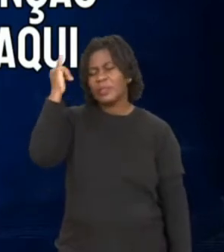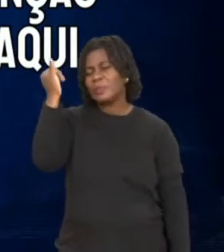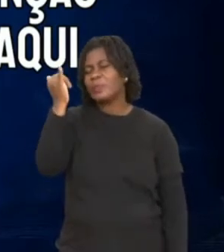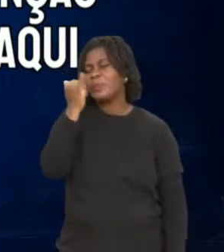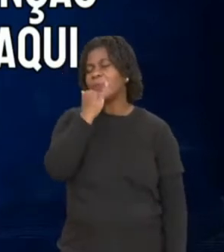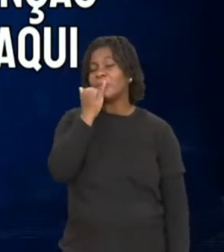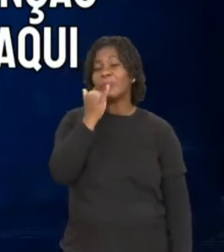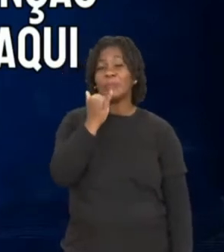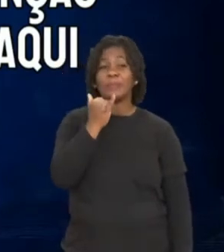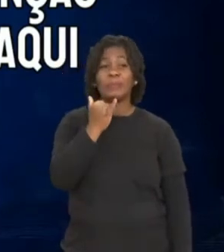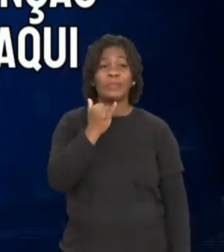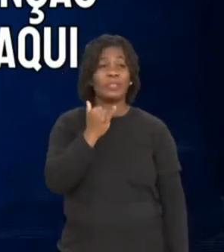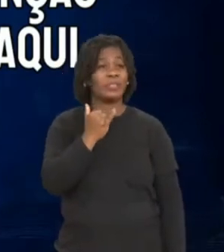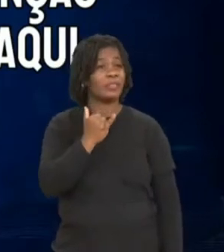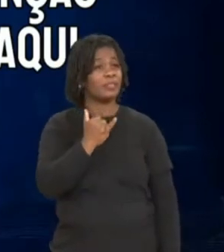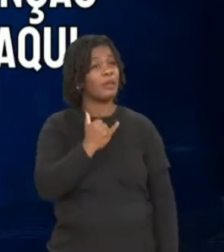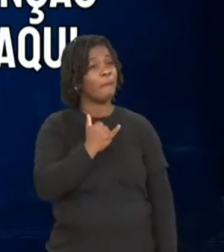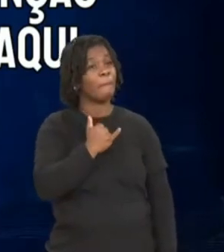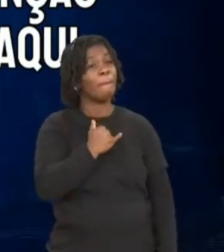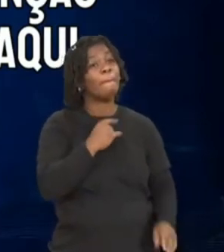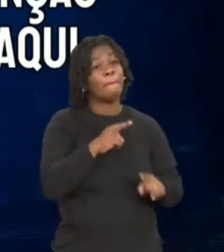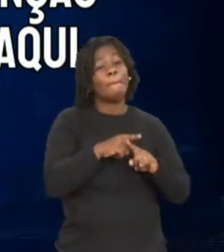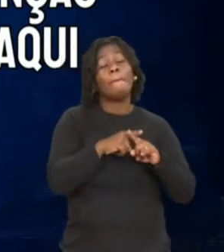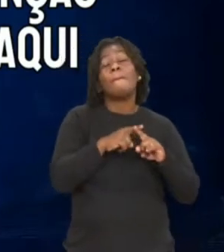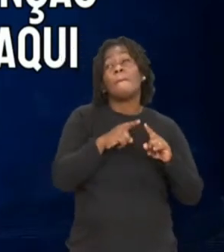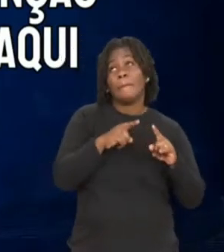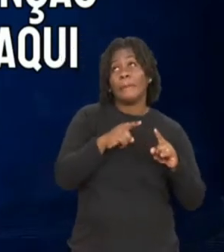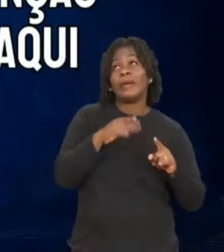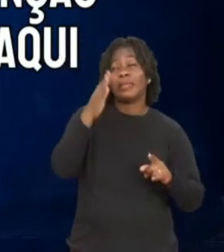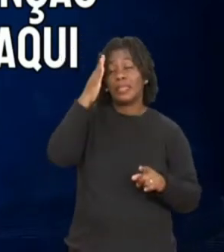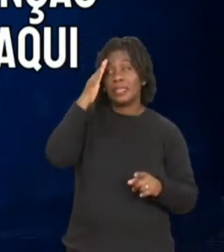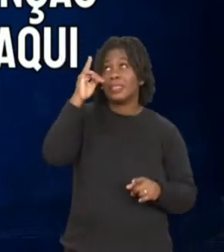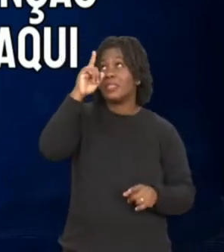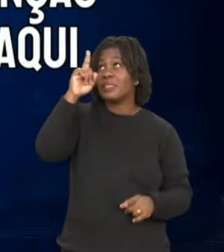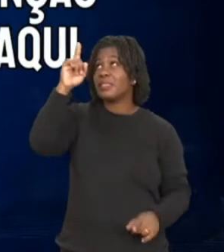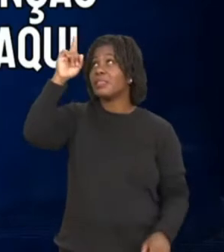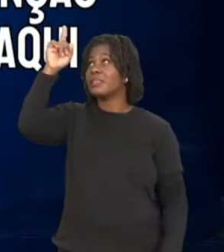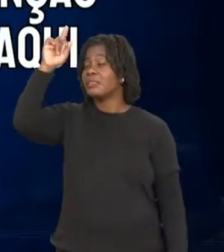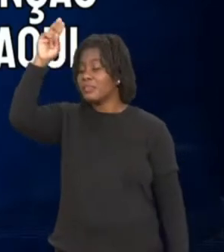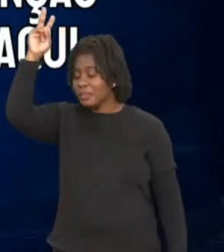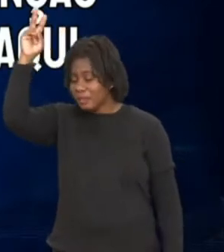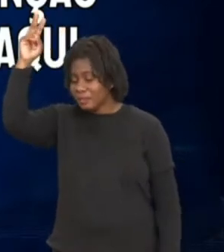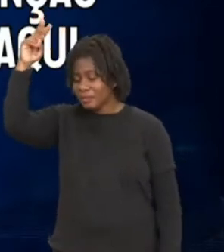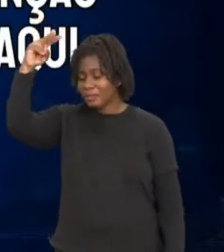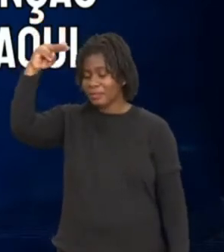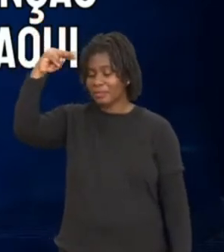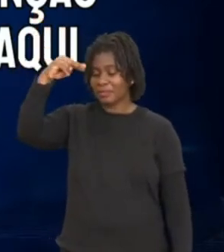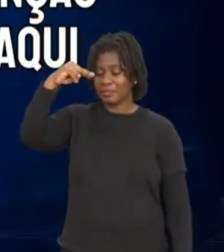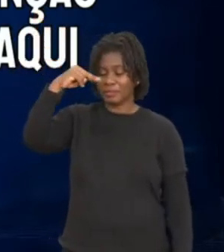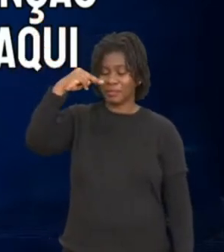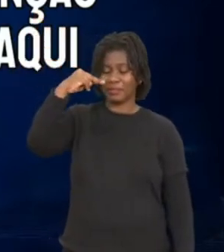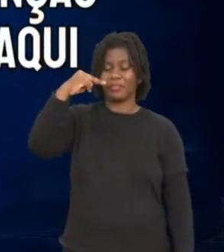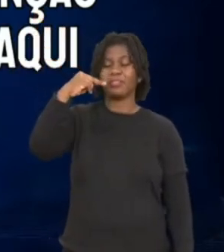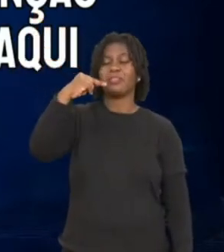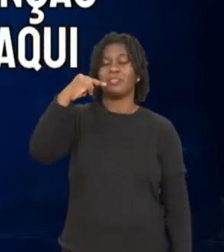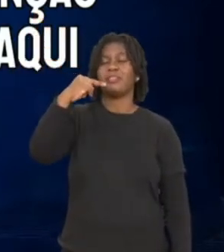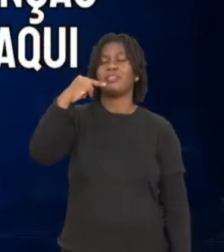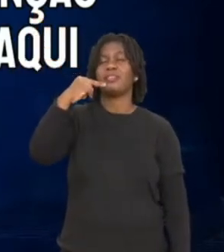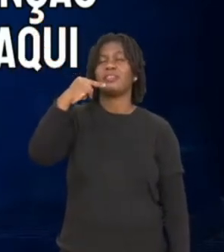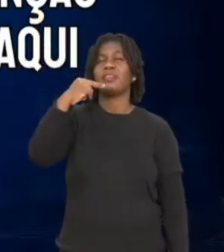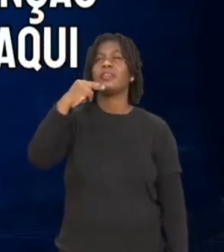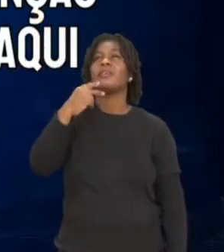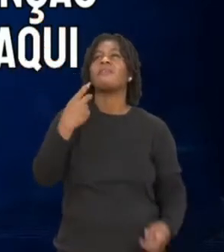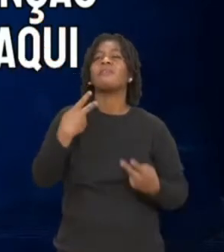perdão. Mas sei que consideras minha intenção. Mas sei que